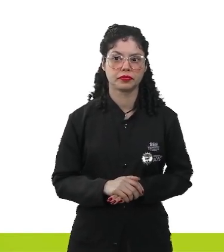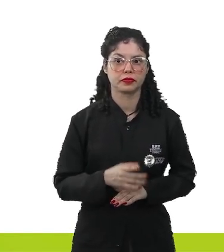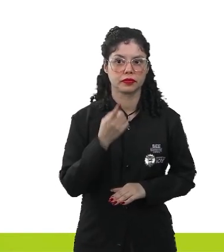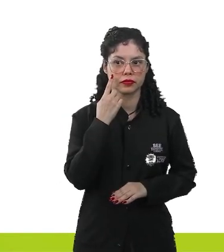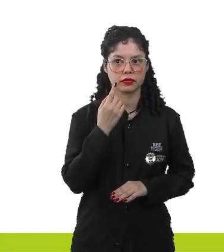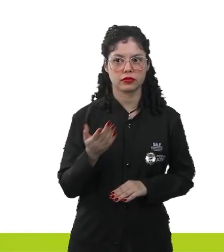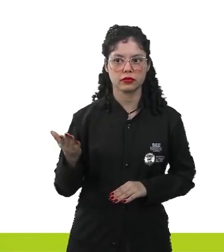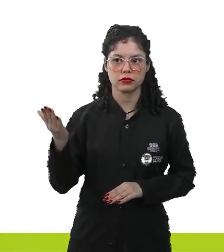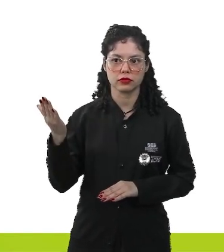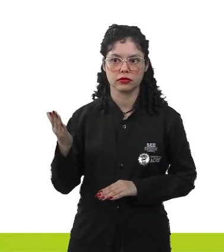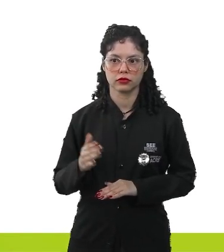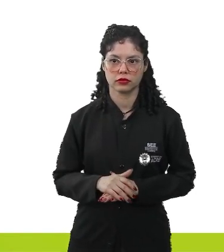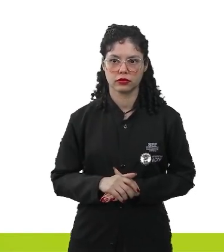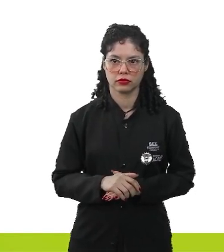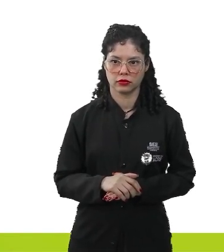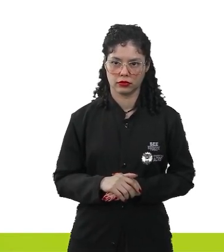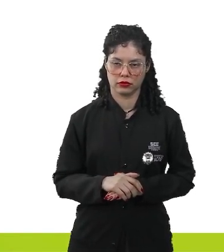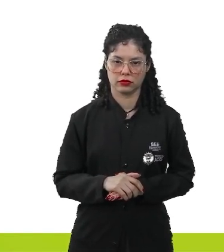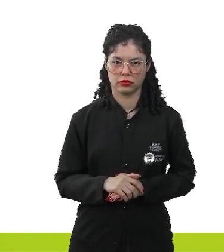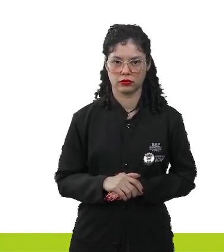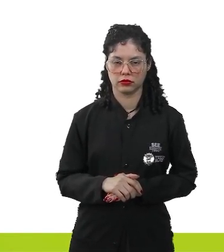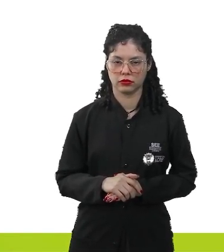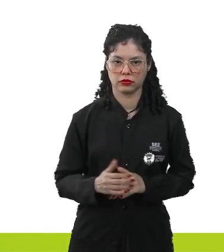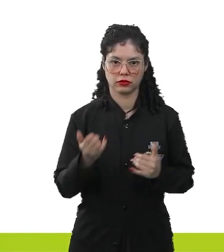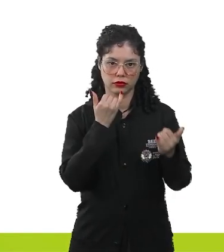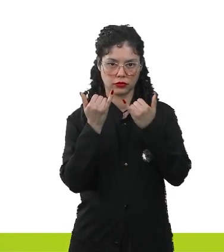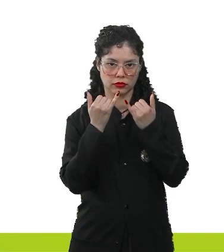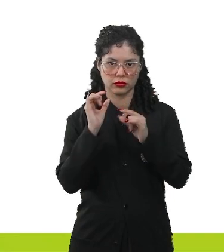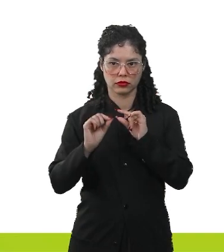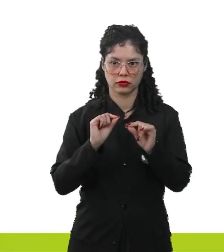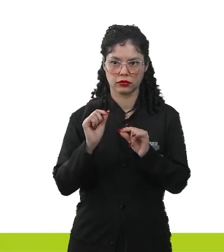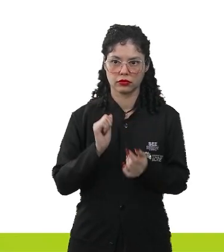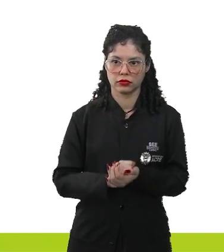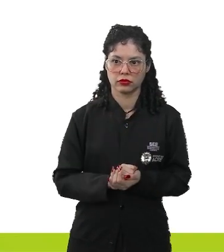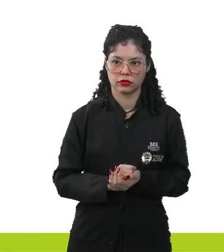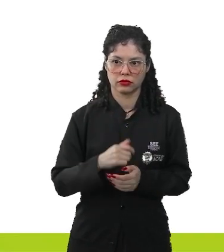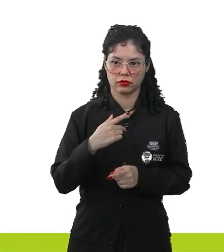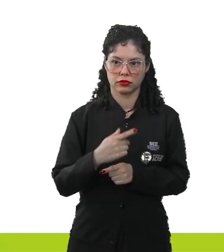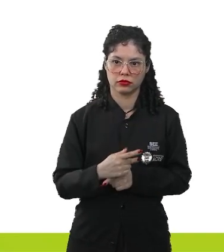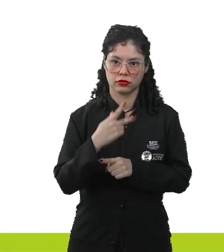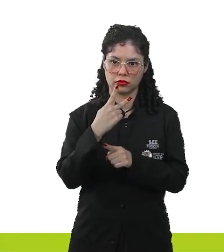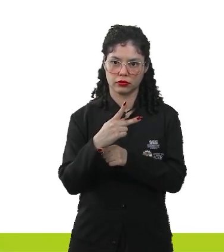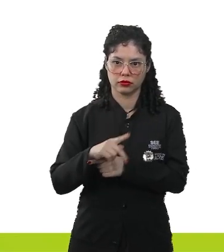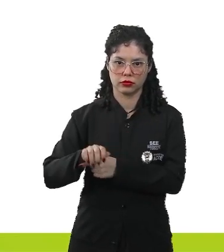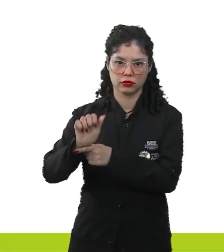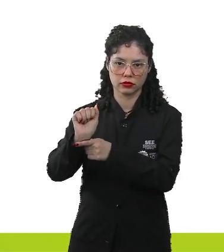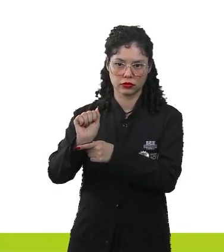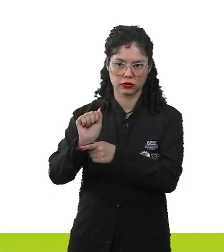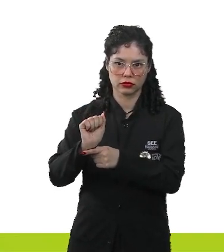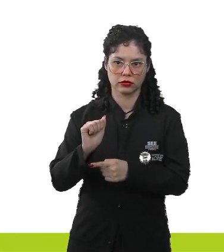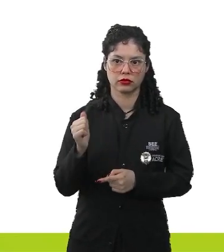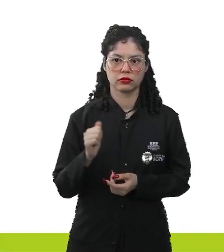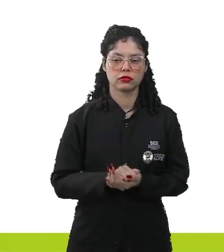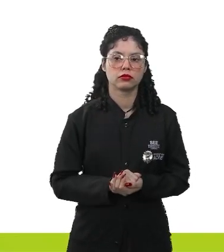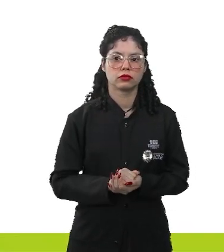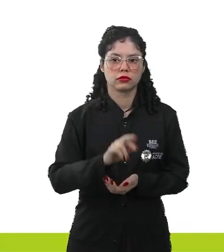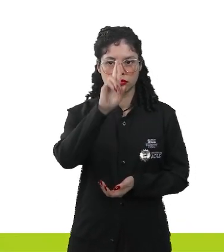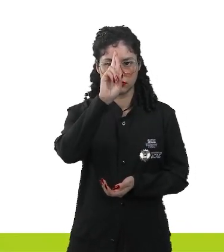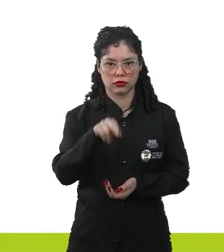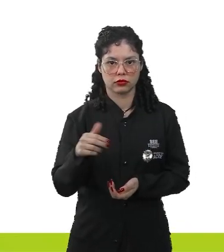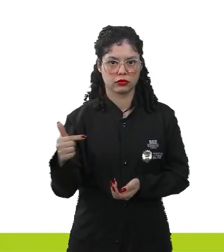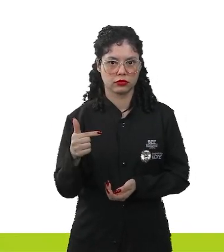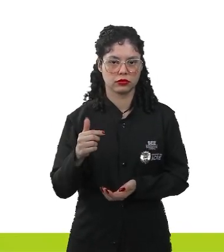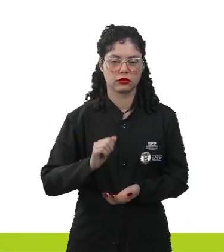Observando aqui, uma das informações é que é uma progressão aritmética de razão igual a